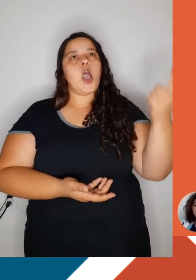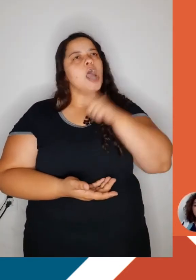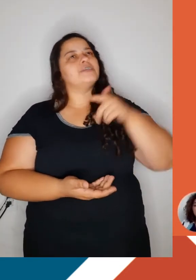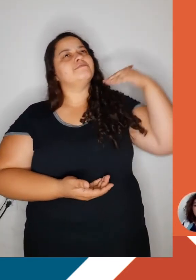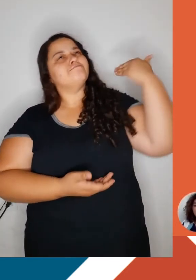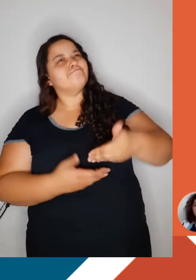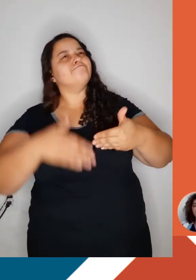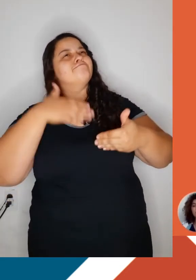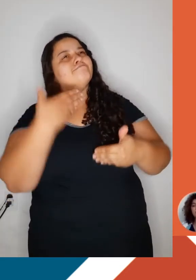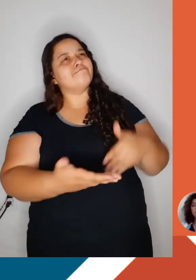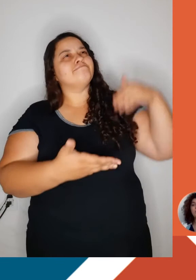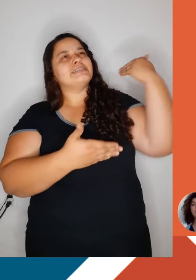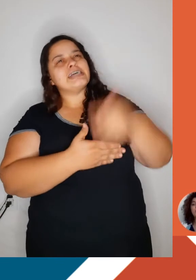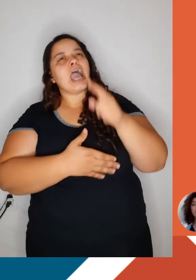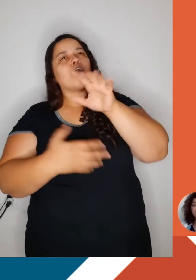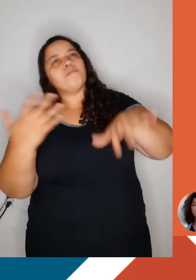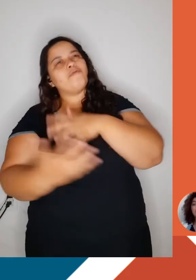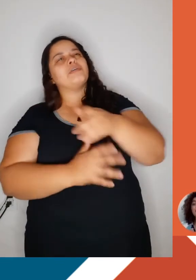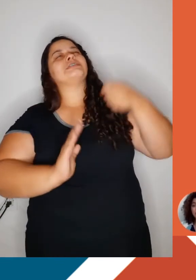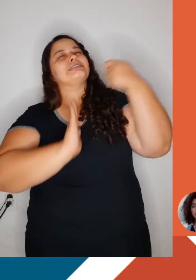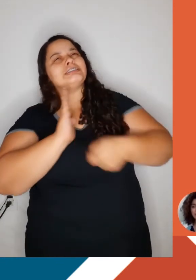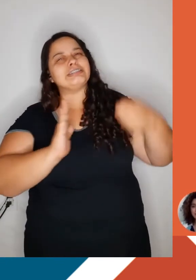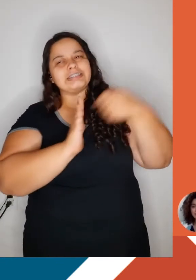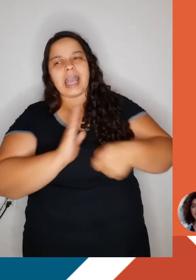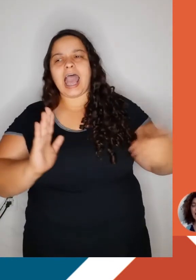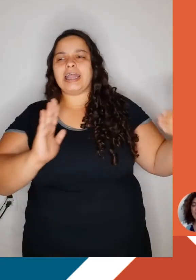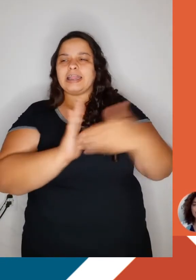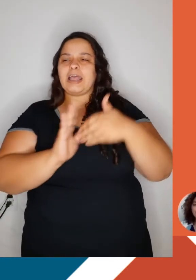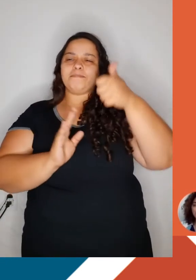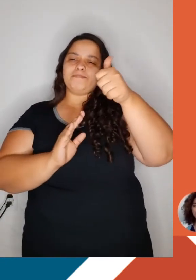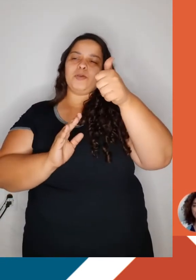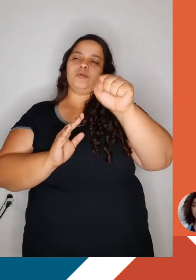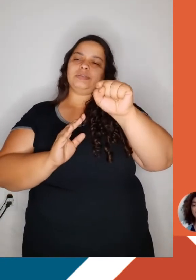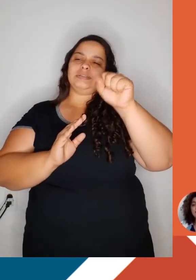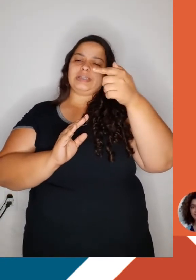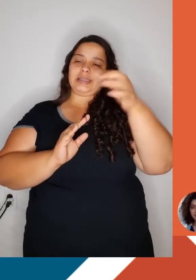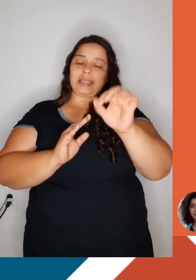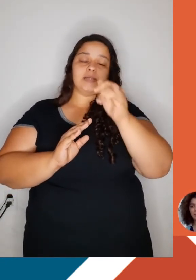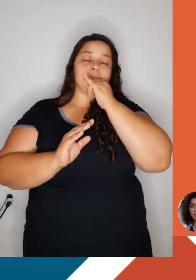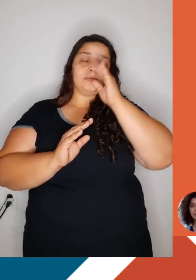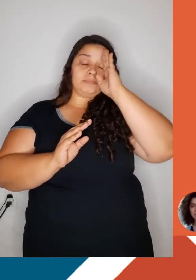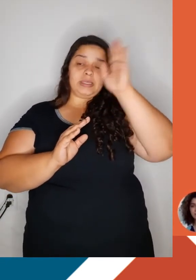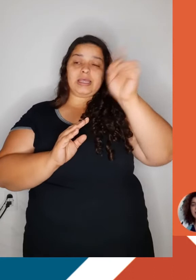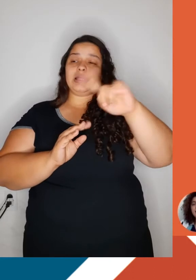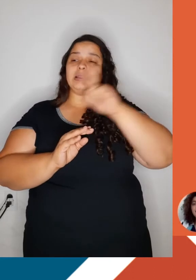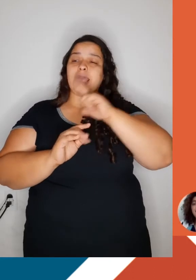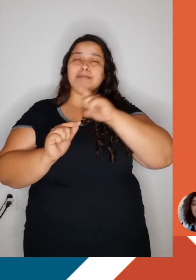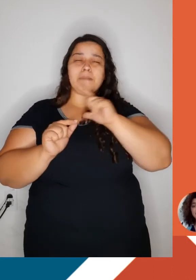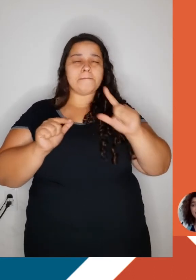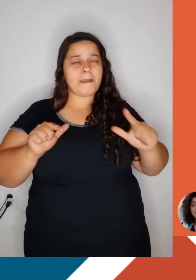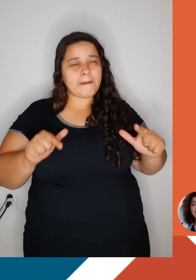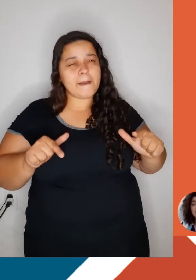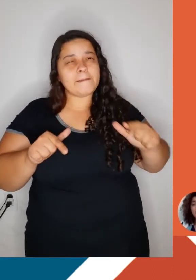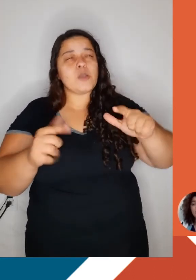Essas conquistas foram frutos de um amplo movimento de resistência. A partir de 1870, principalmente, tem-se a